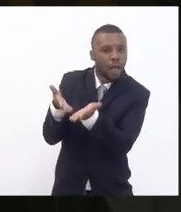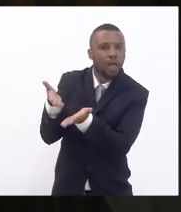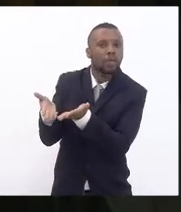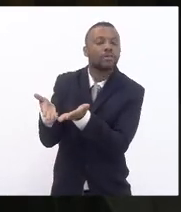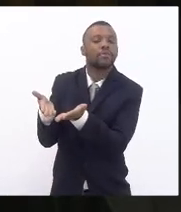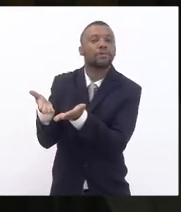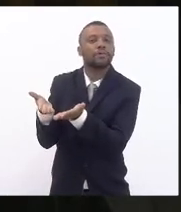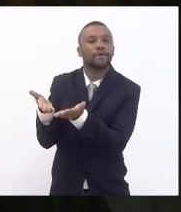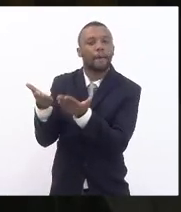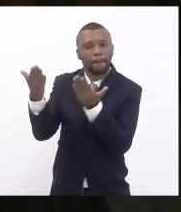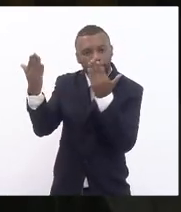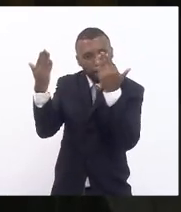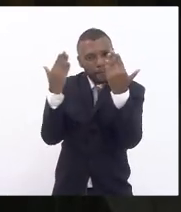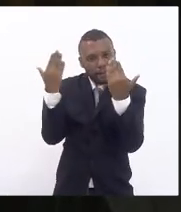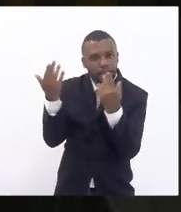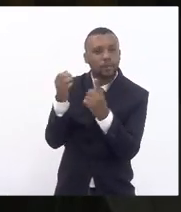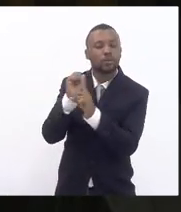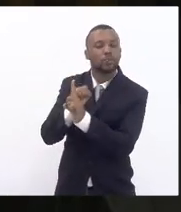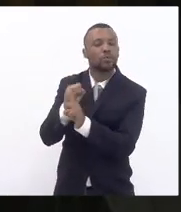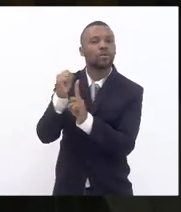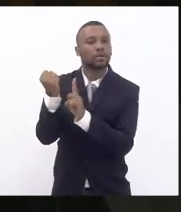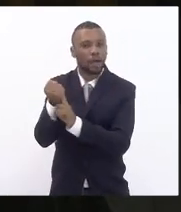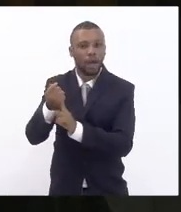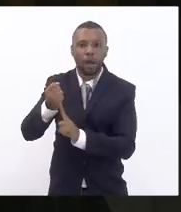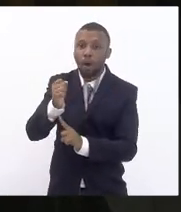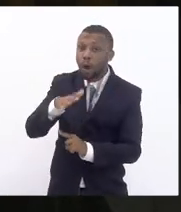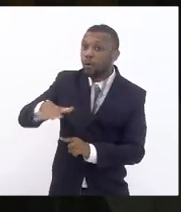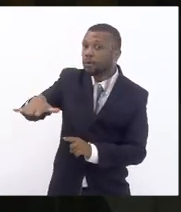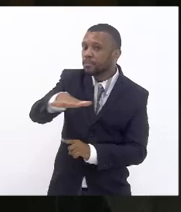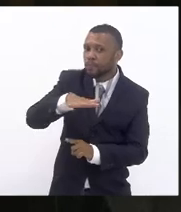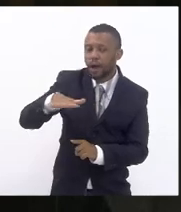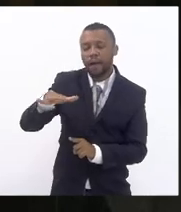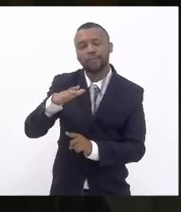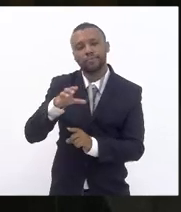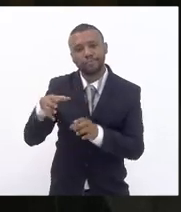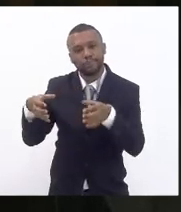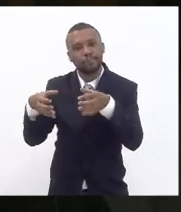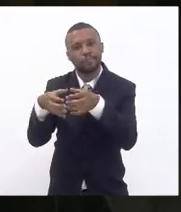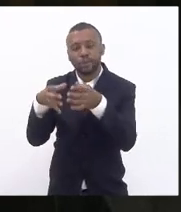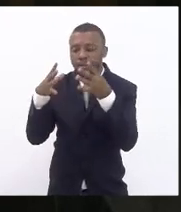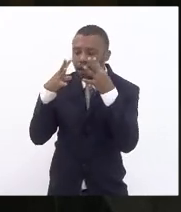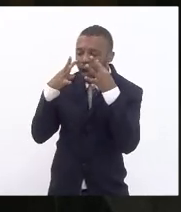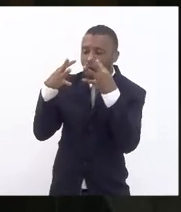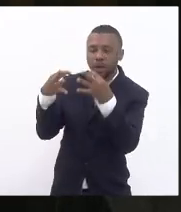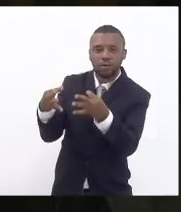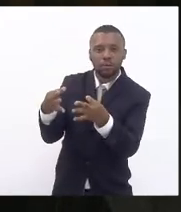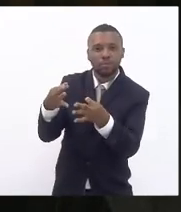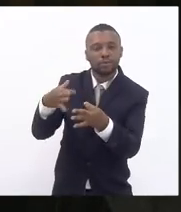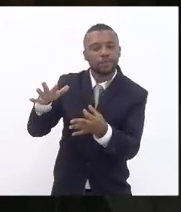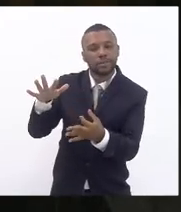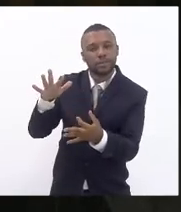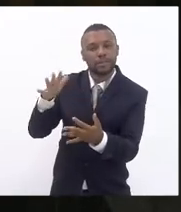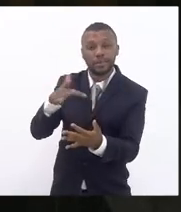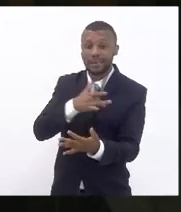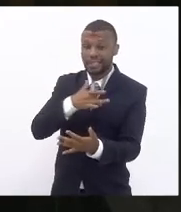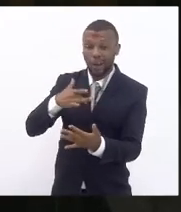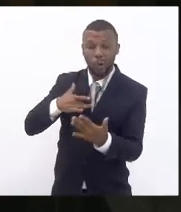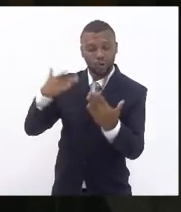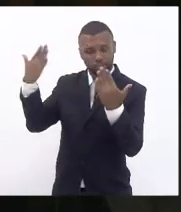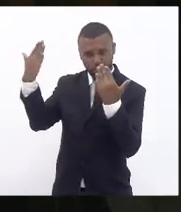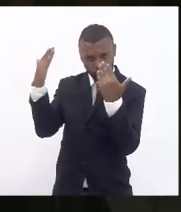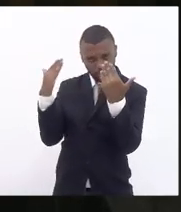Atenção Psicossocial, é um espaço, né, da rede de atenção psicossocial, da rede de saúde mental, que